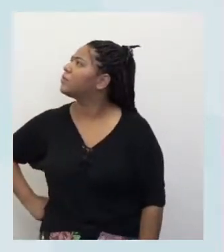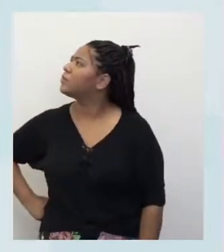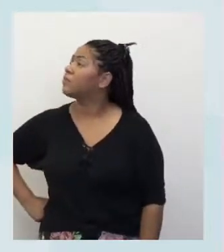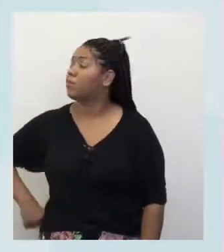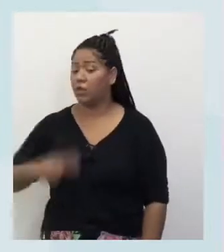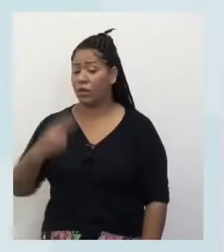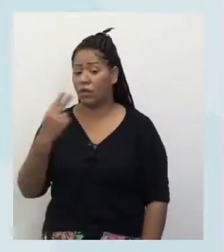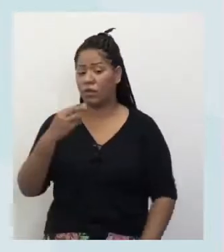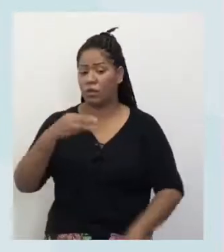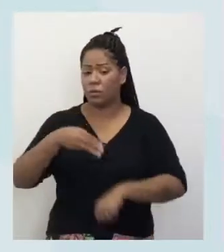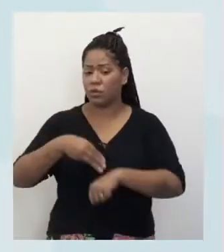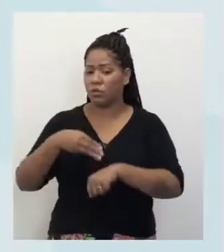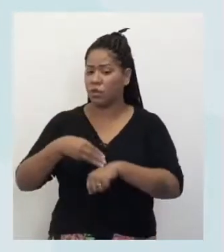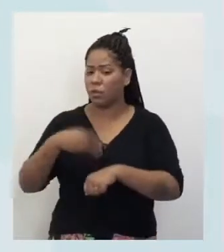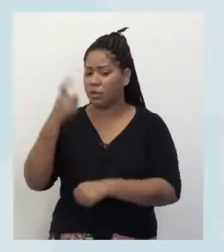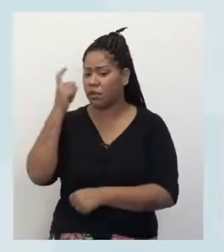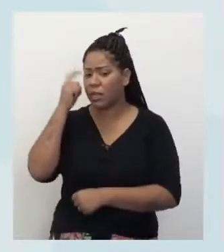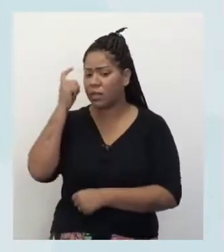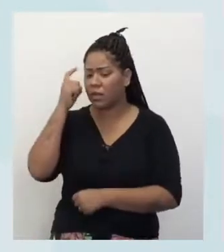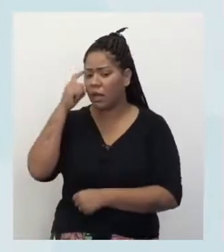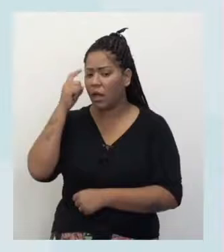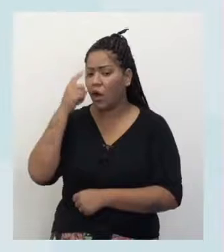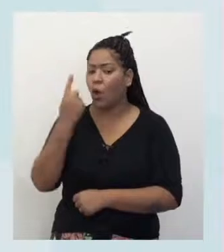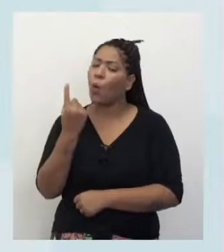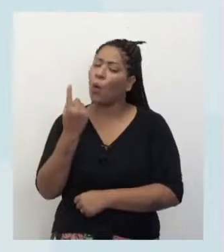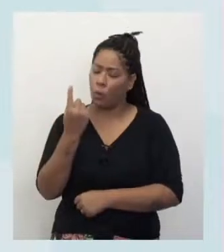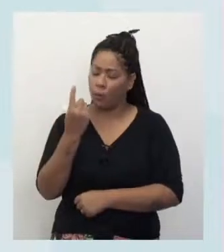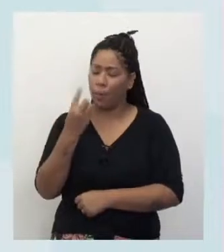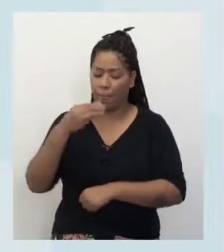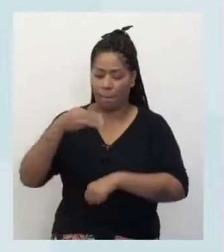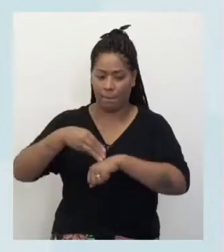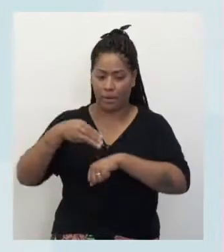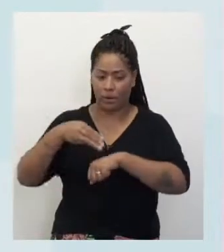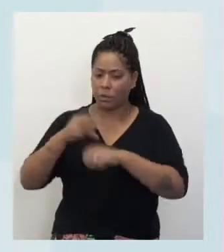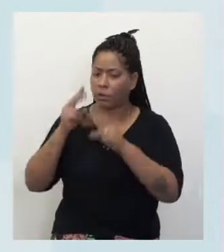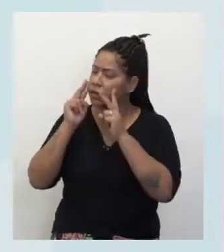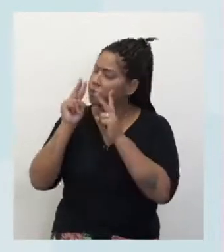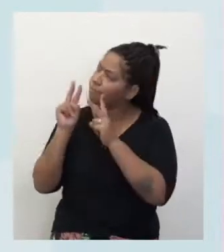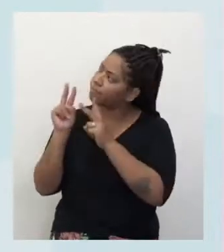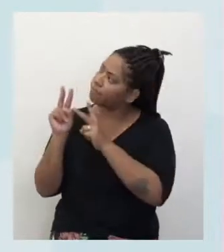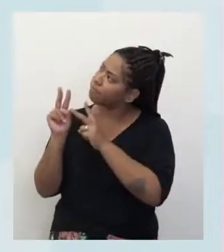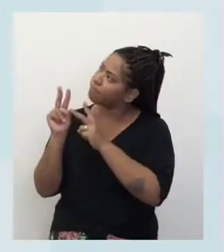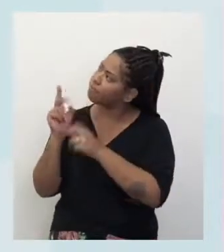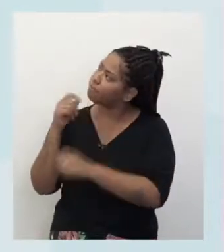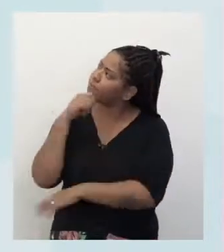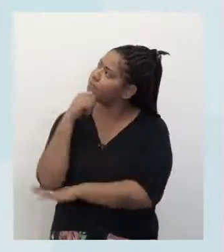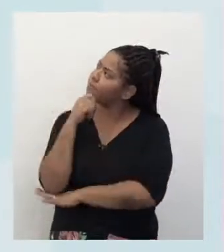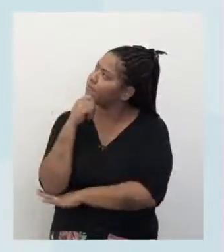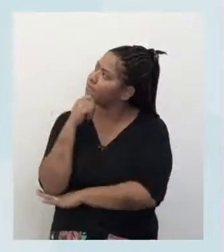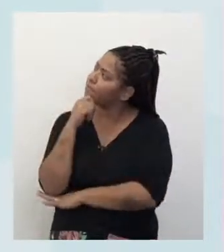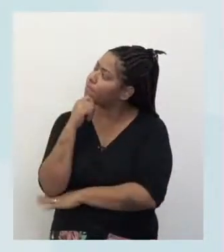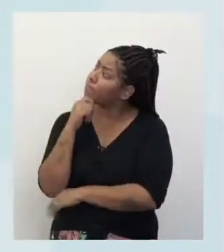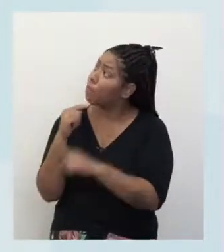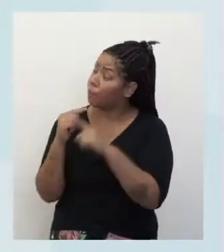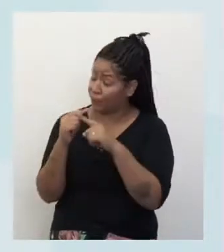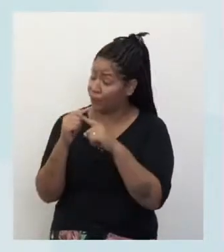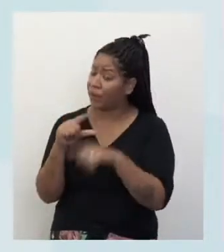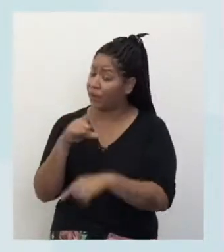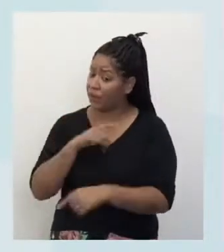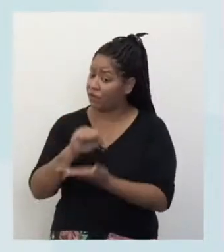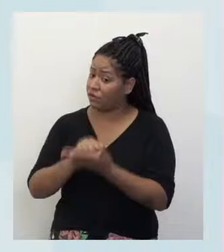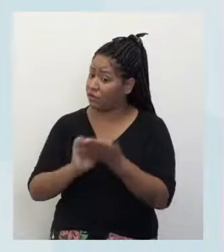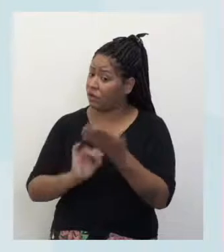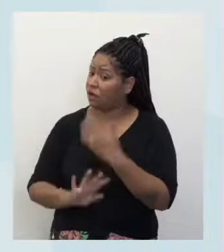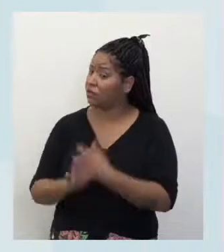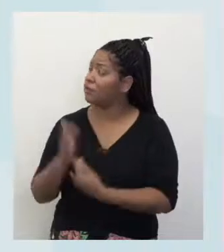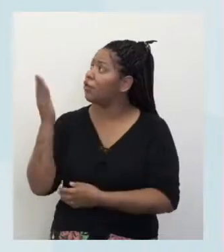2 minutinhos para vocês pensarem, ou melhor, 1 minuto para vocês analisarem essa imagem. porque tem questões sobre ela. Então,